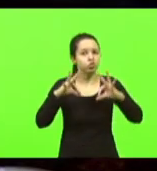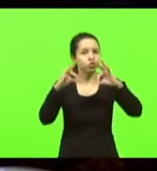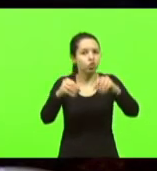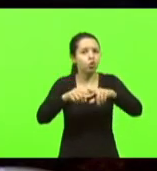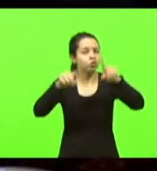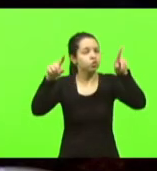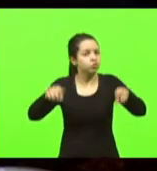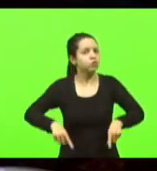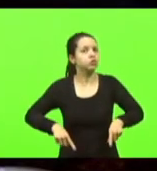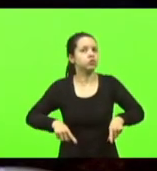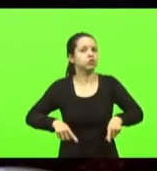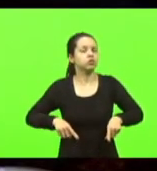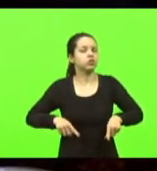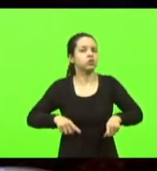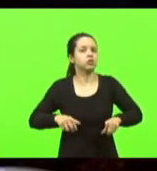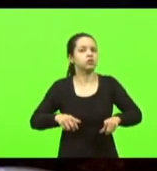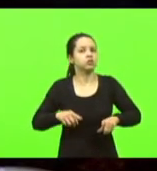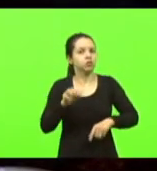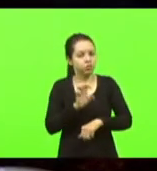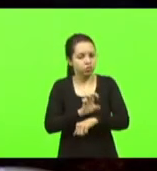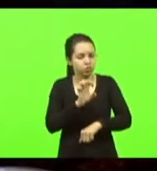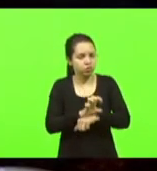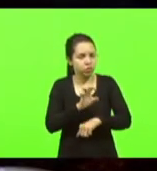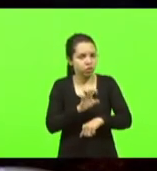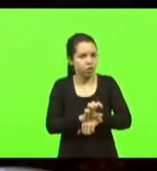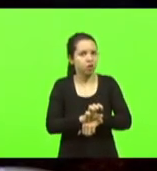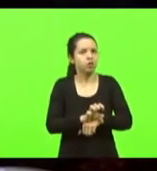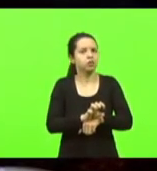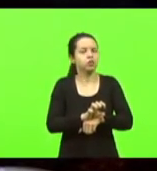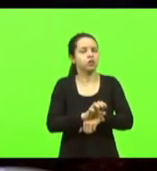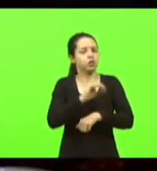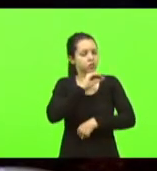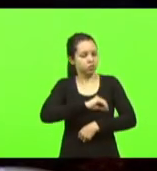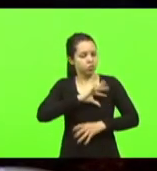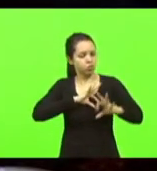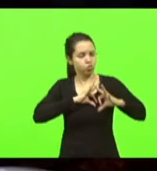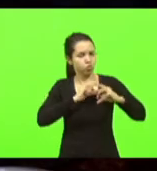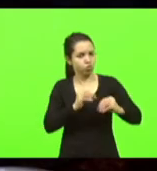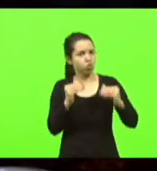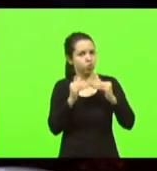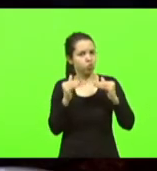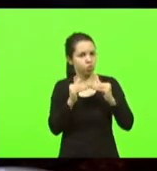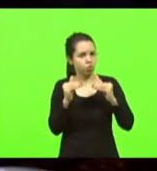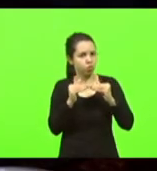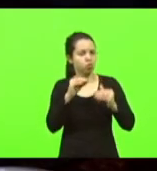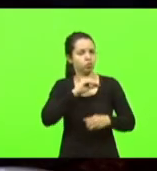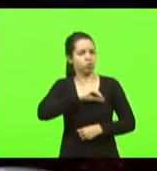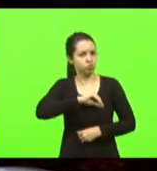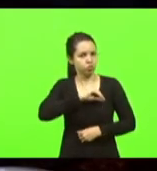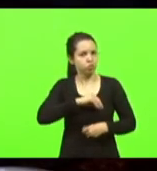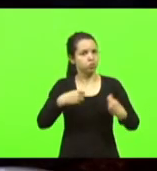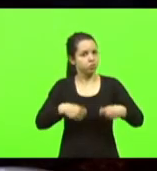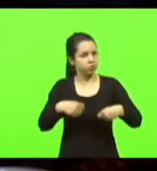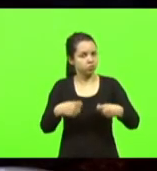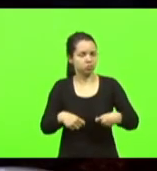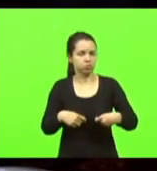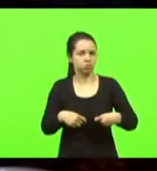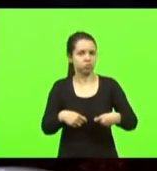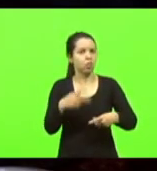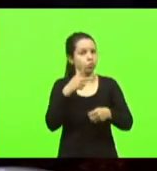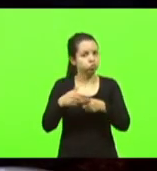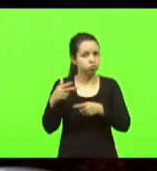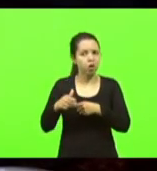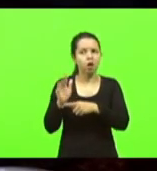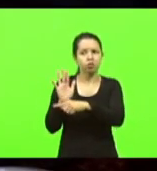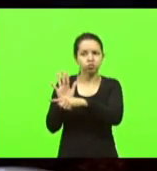Estado a integralidade e qualidade no seu salários e é uma conquista o que beneficiaria